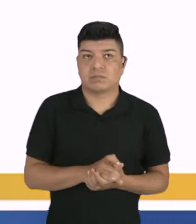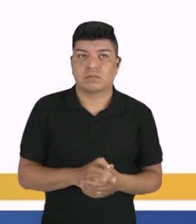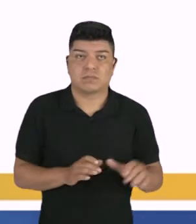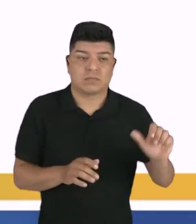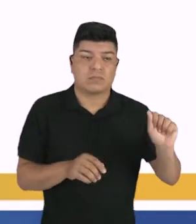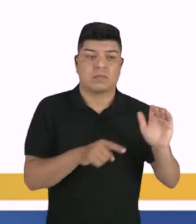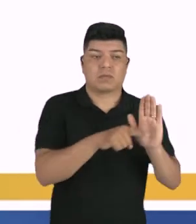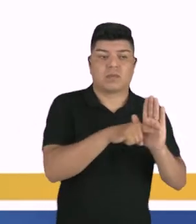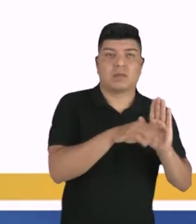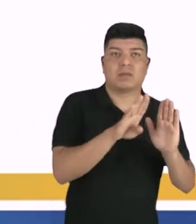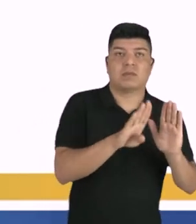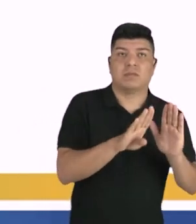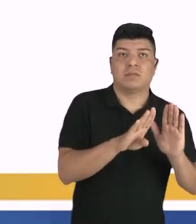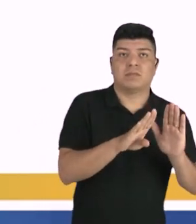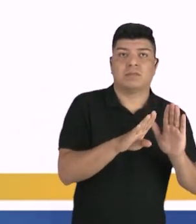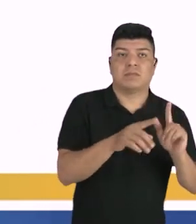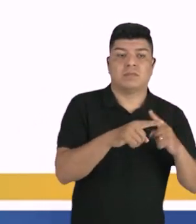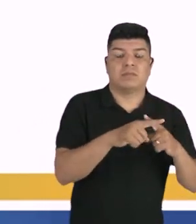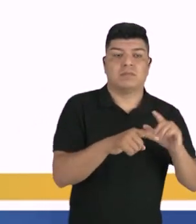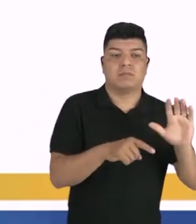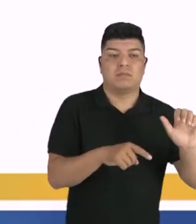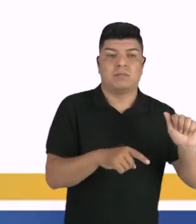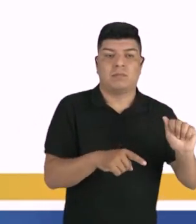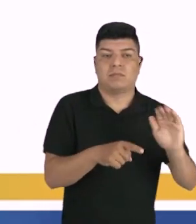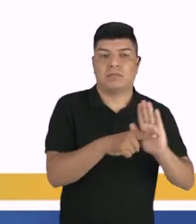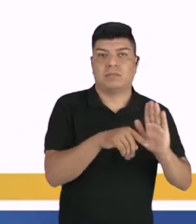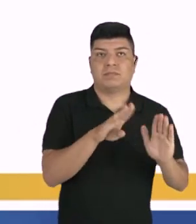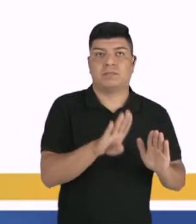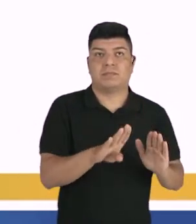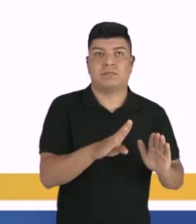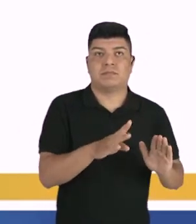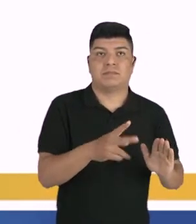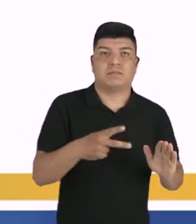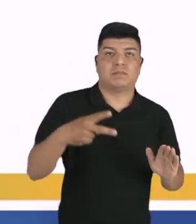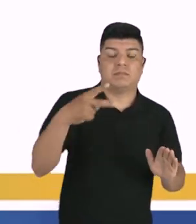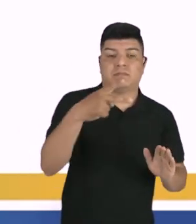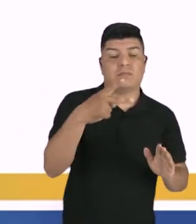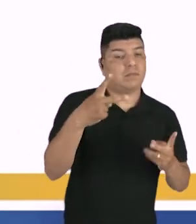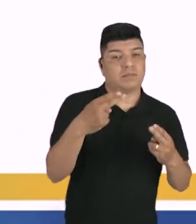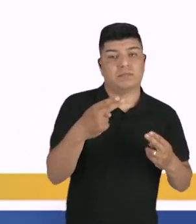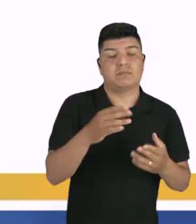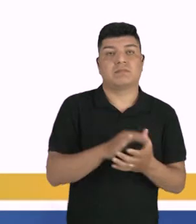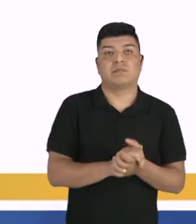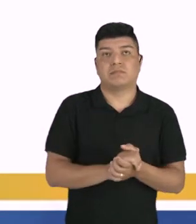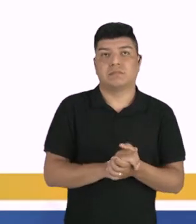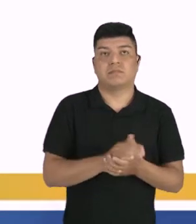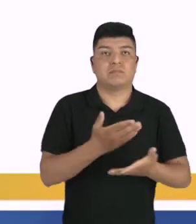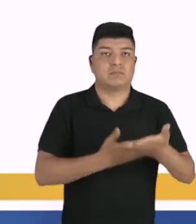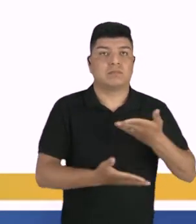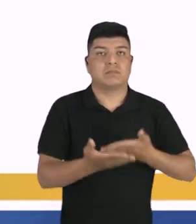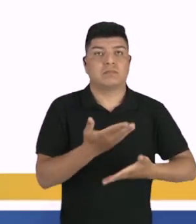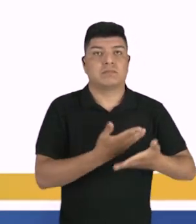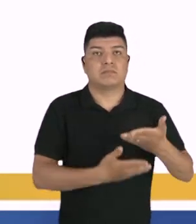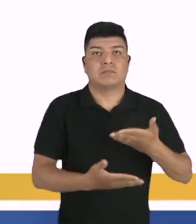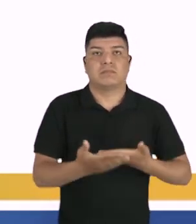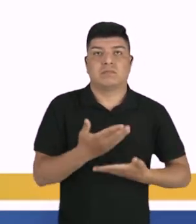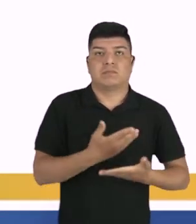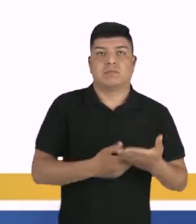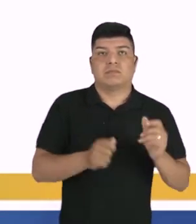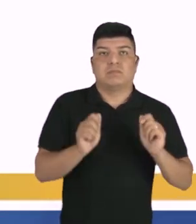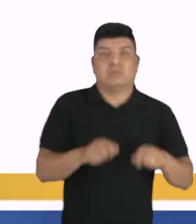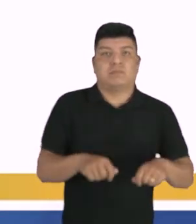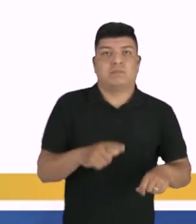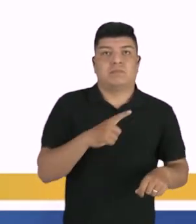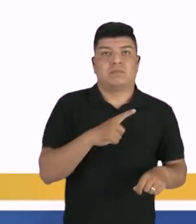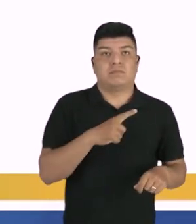A menos B multiplicado por A menos B, que é A menos B ao quadrado, eu posso, né, fazer a distributiva ali, o famoso chuveirinho, e